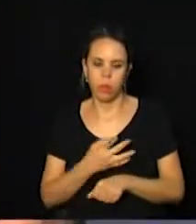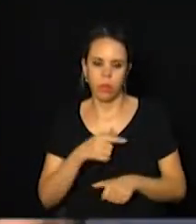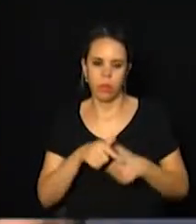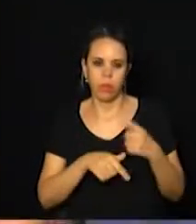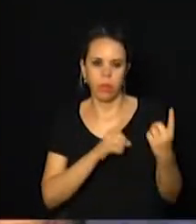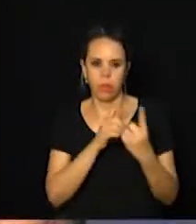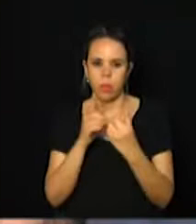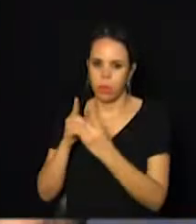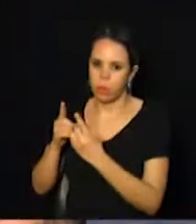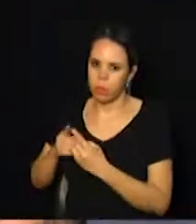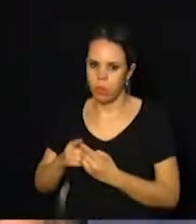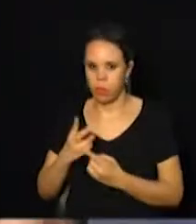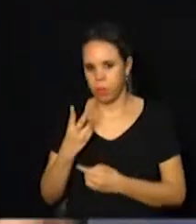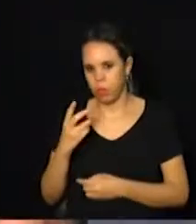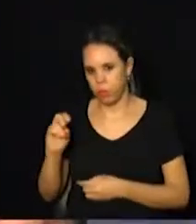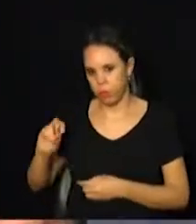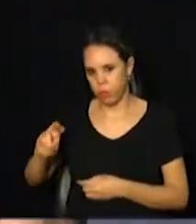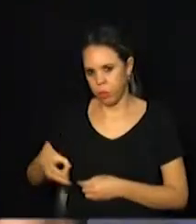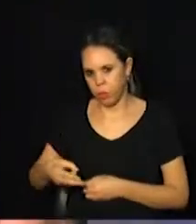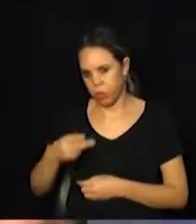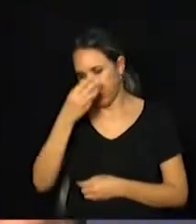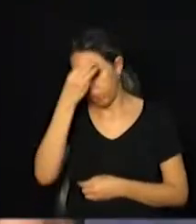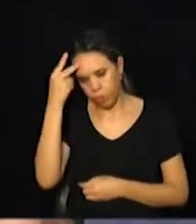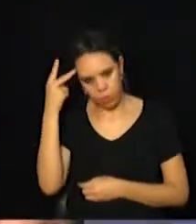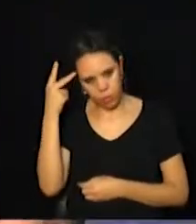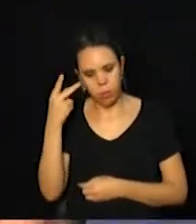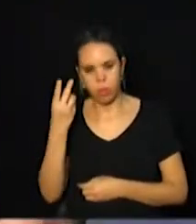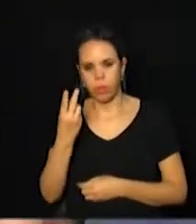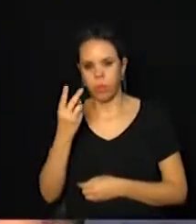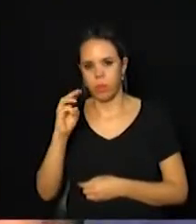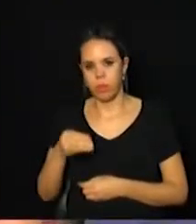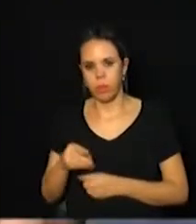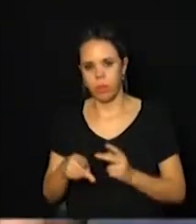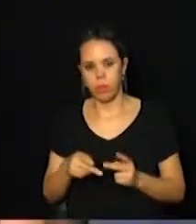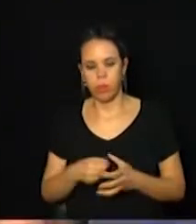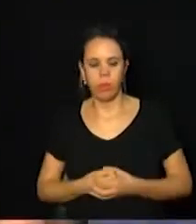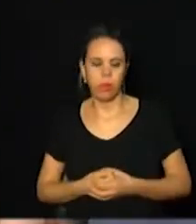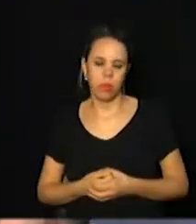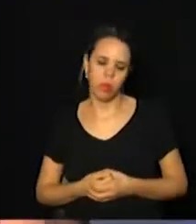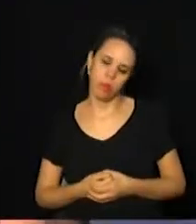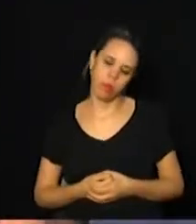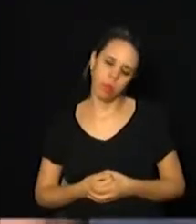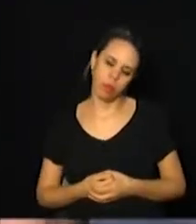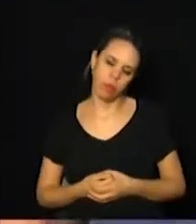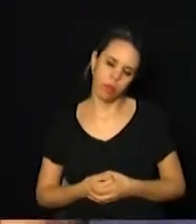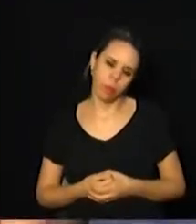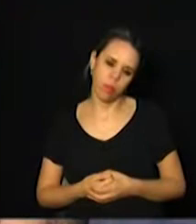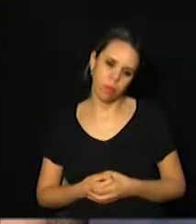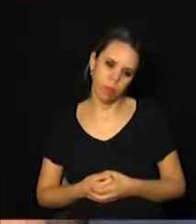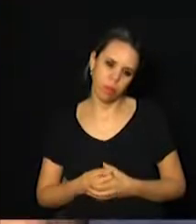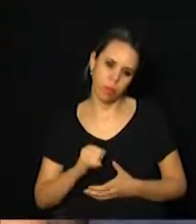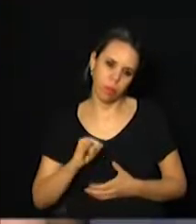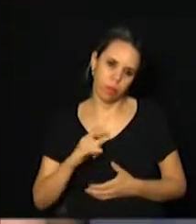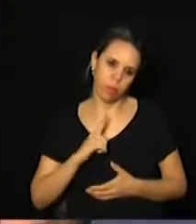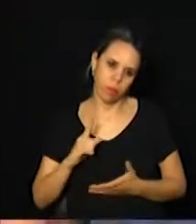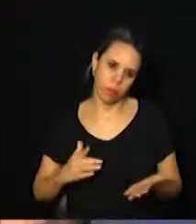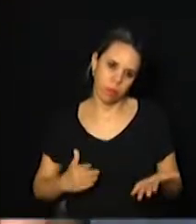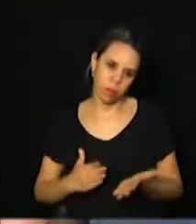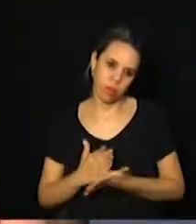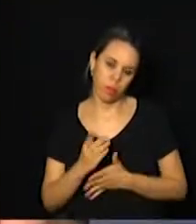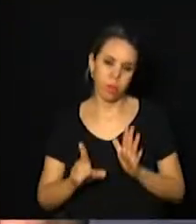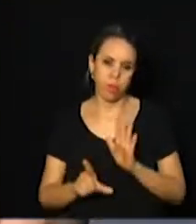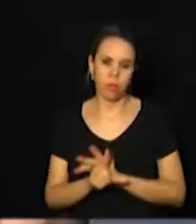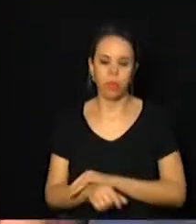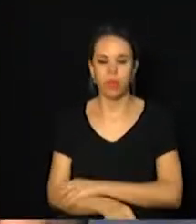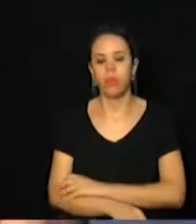de serviço 2 milhões de pessoas em e 2 milhões de pessoa se aprovasse